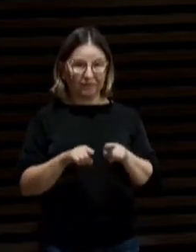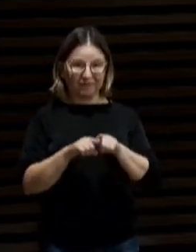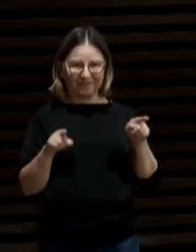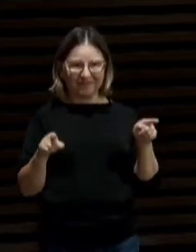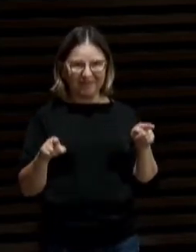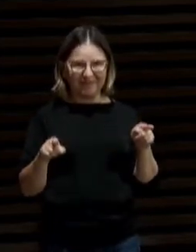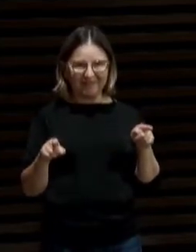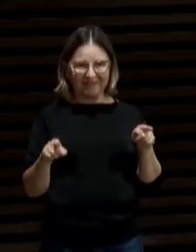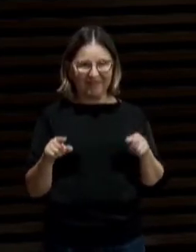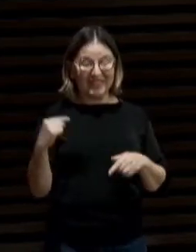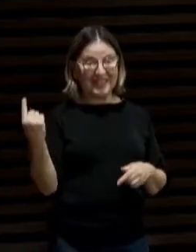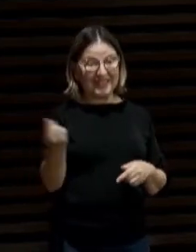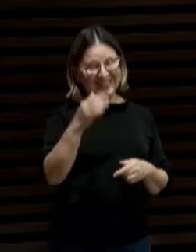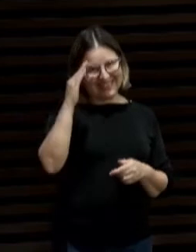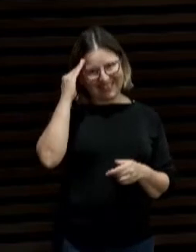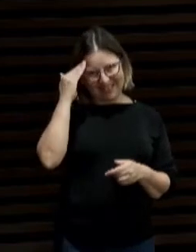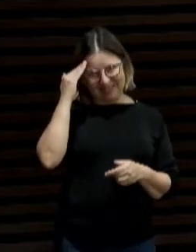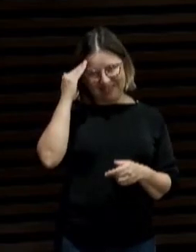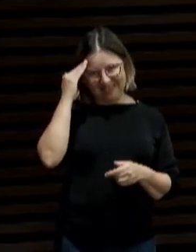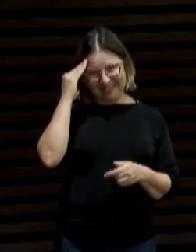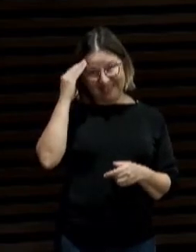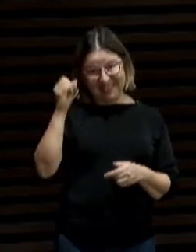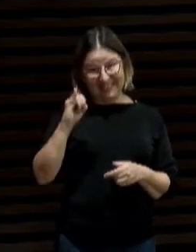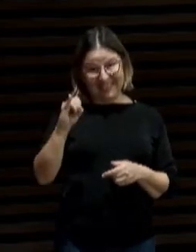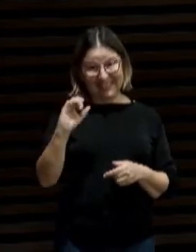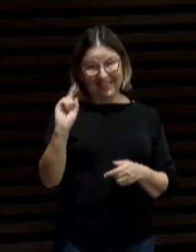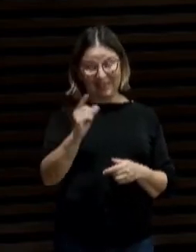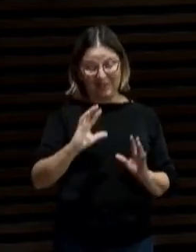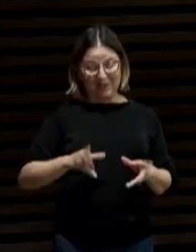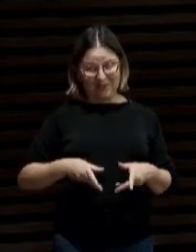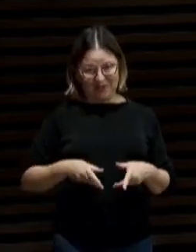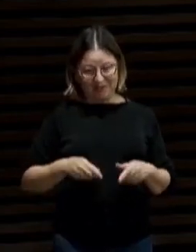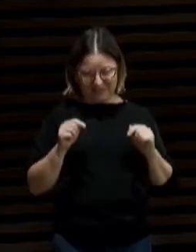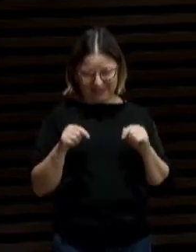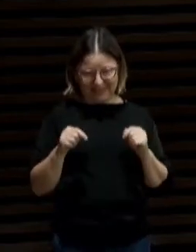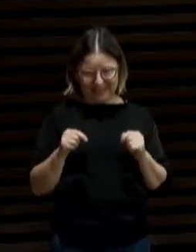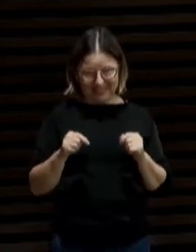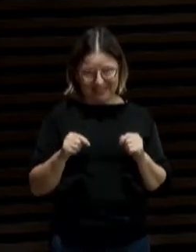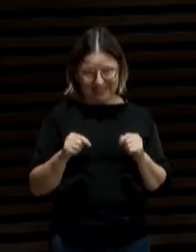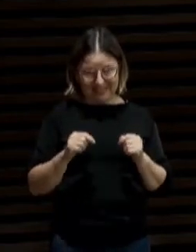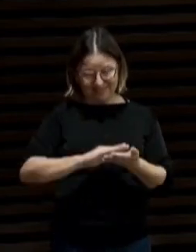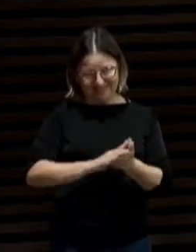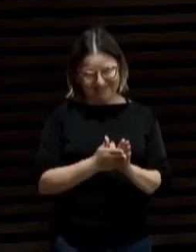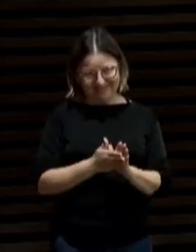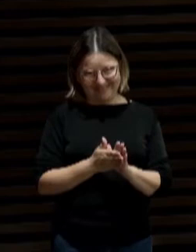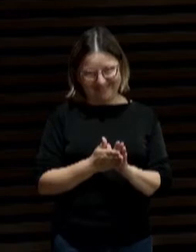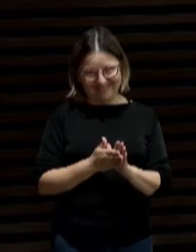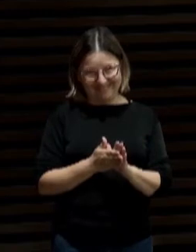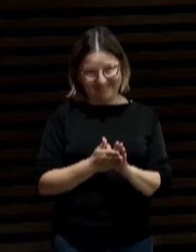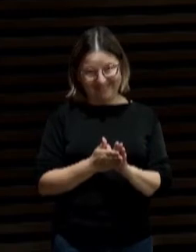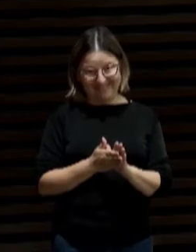Mas nós sabemos que se a nossa casa terrestre deste tabernáculo se desfizer,